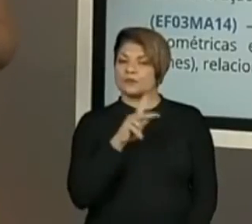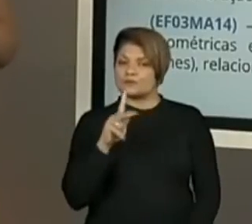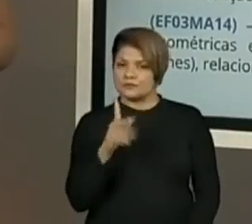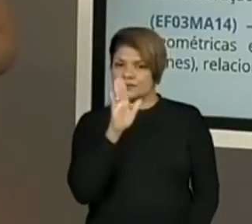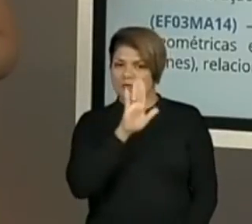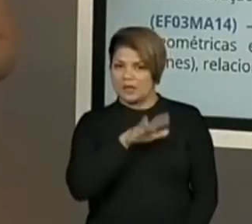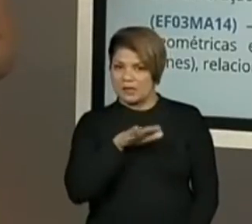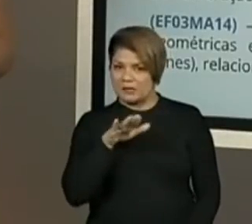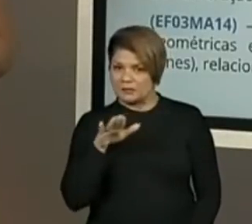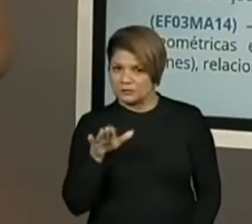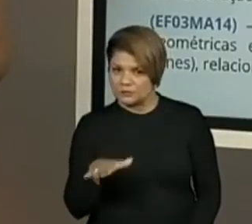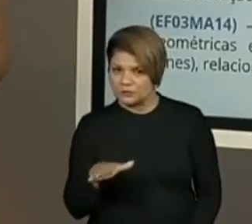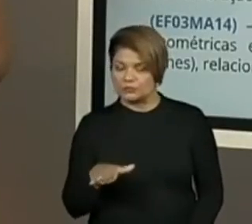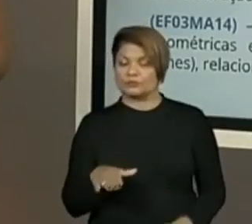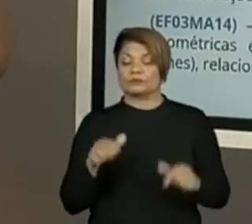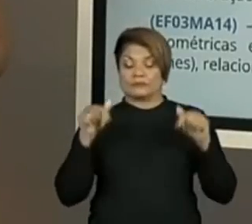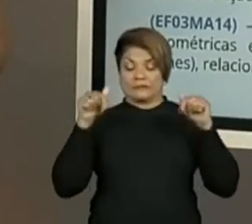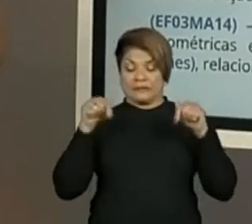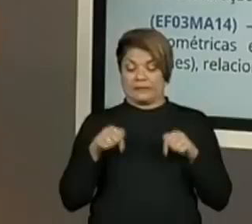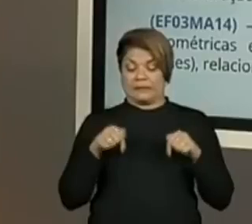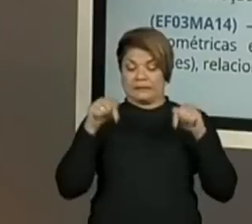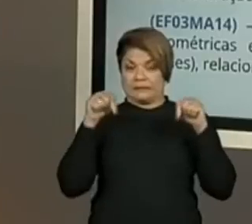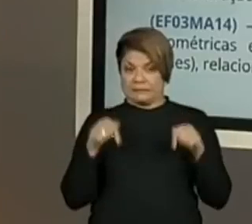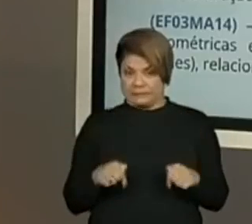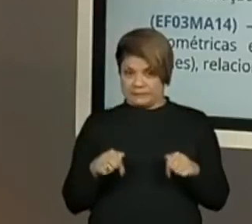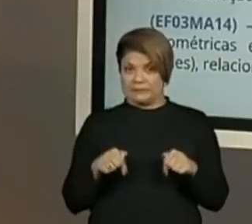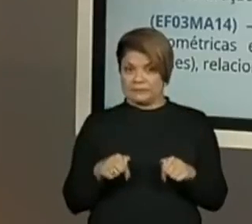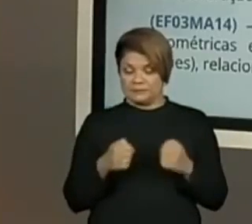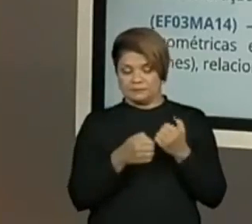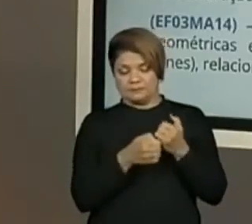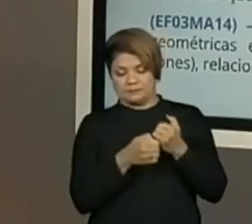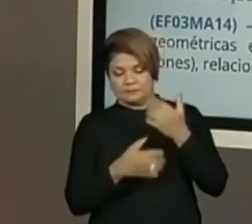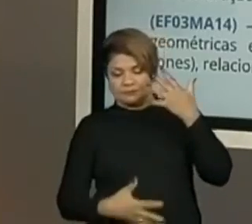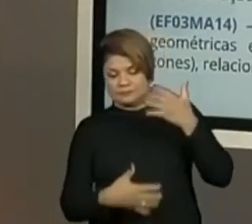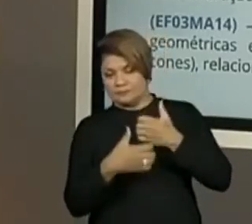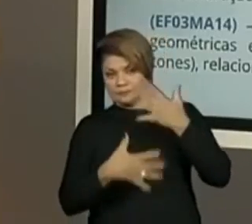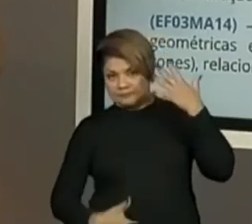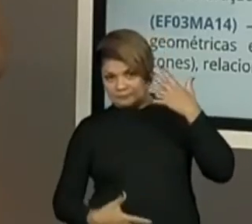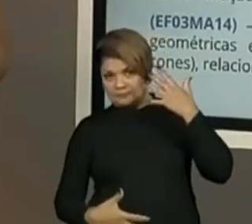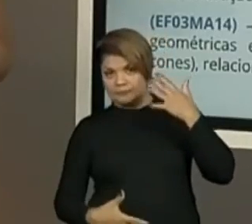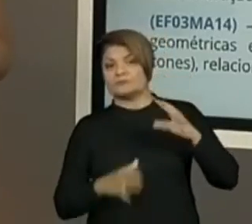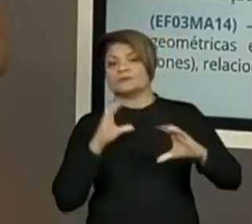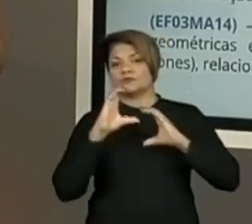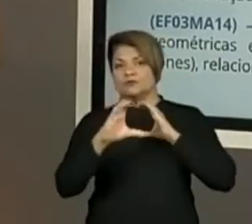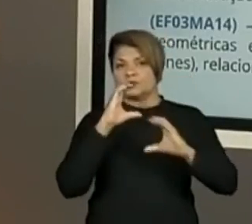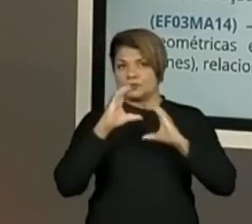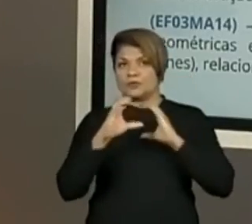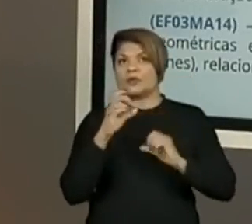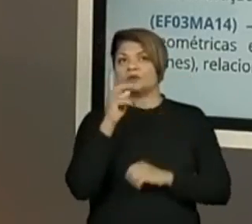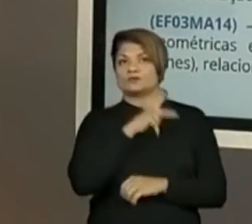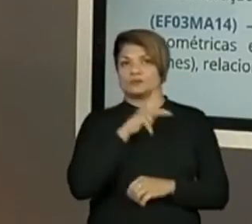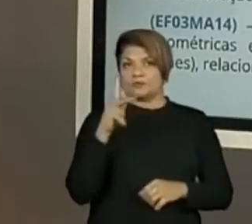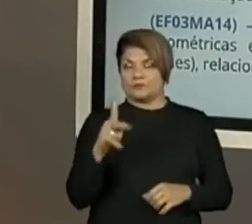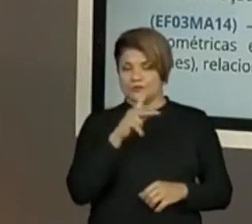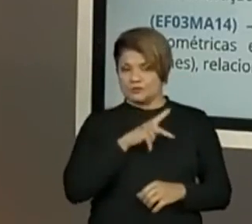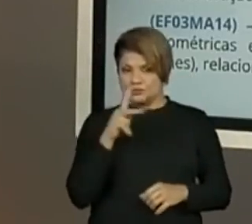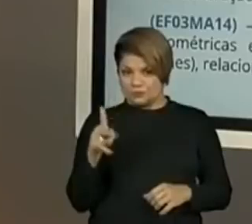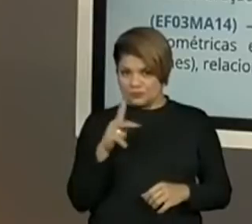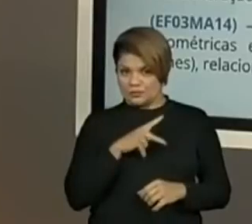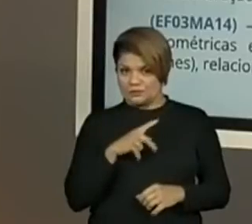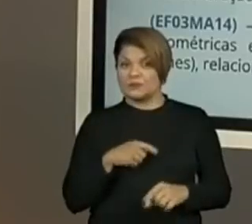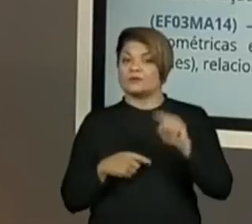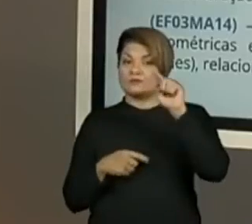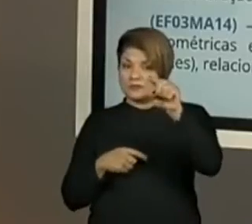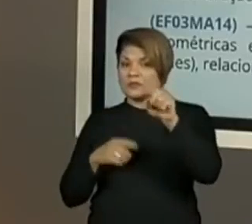alunos, aqui a gente está utilizando o chat, o grande chat, para se comunicar com os professores. Mas